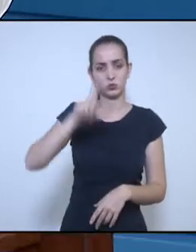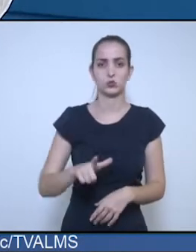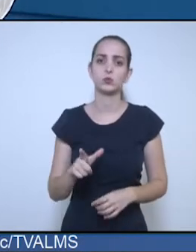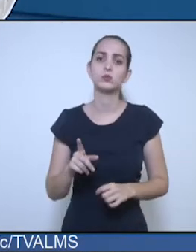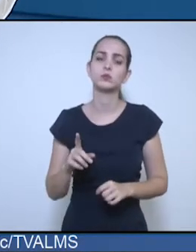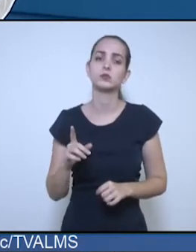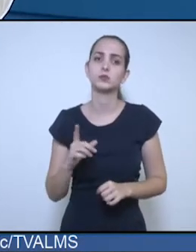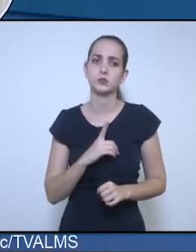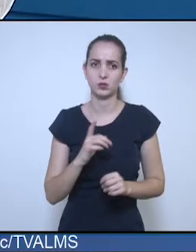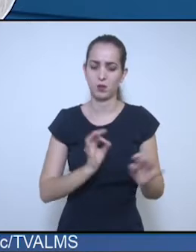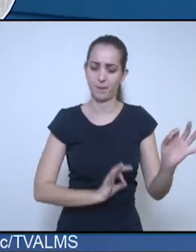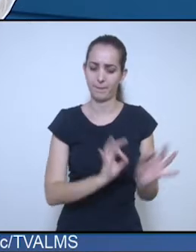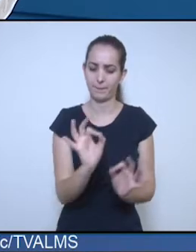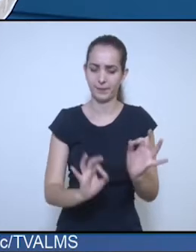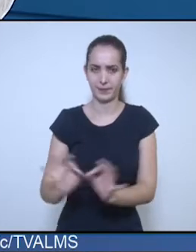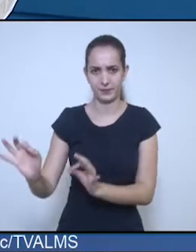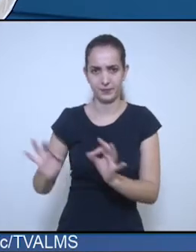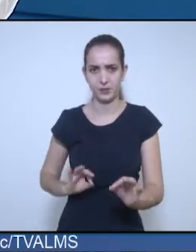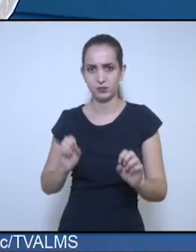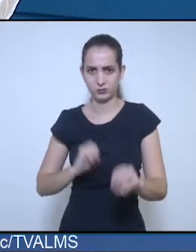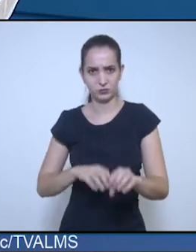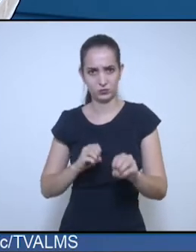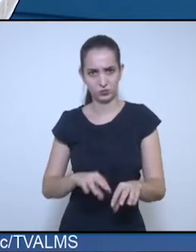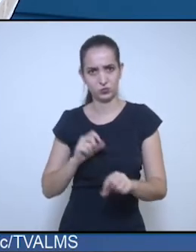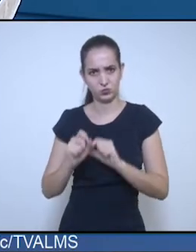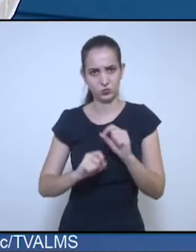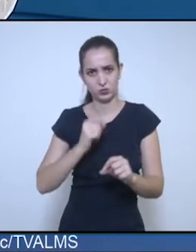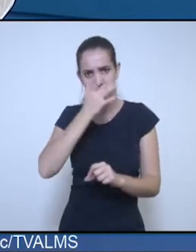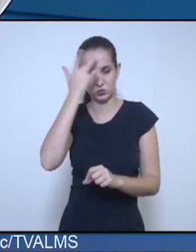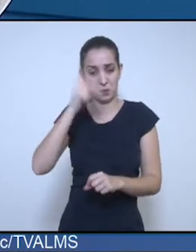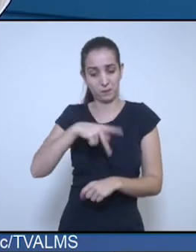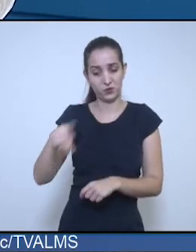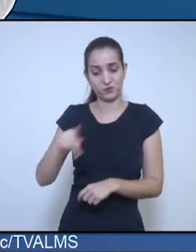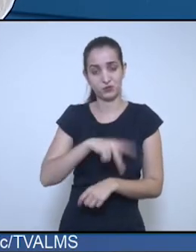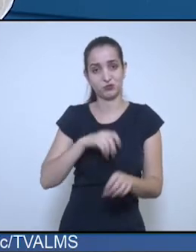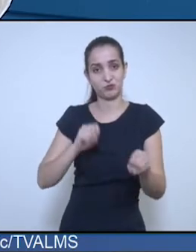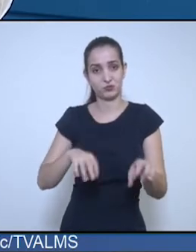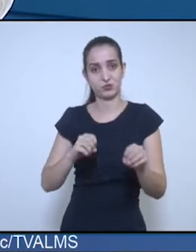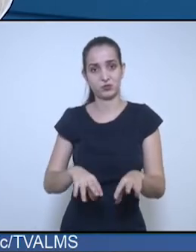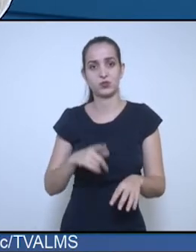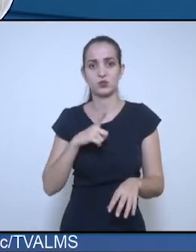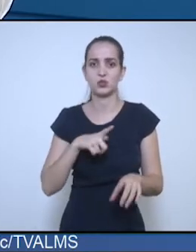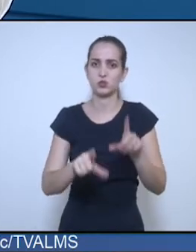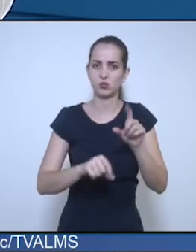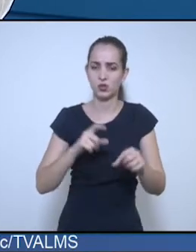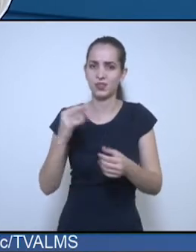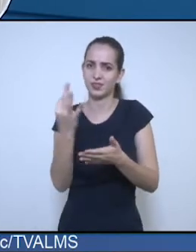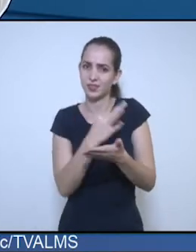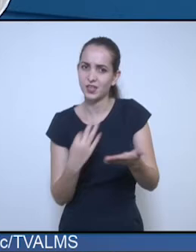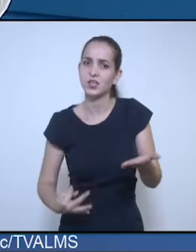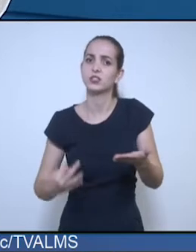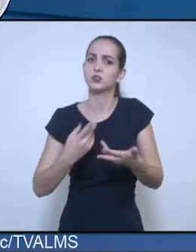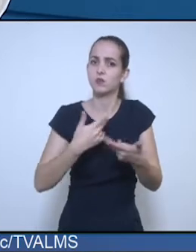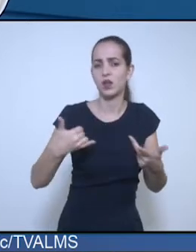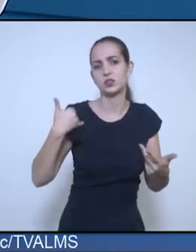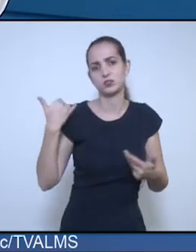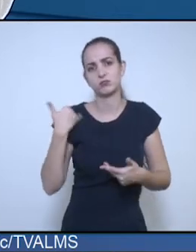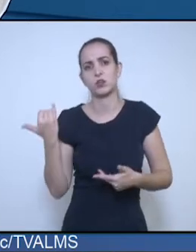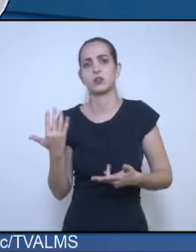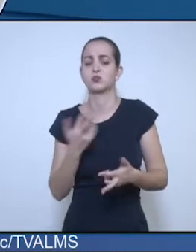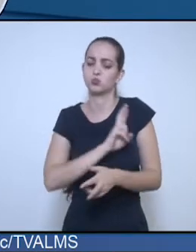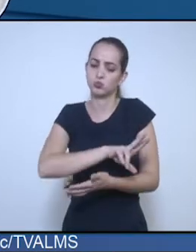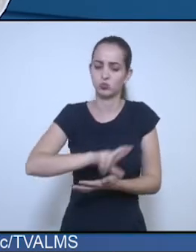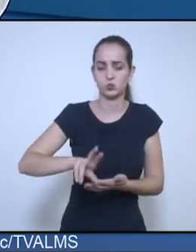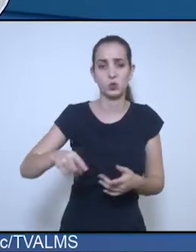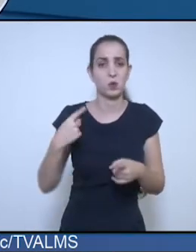de medidas que preparam os seus agentes educacionais, seleção de textos didáticos que serão trabalhados nas escolas e muitos